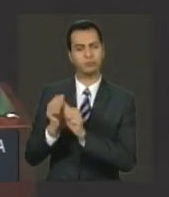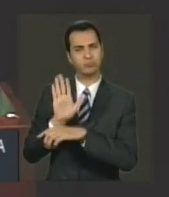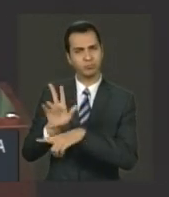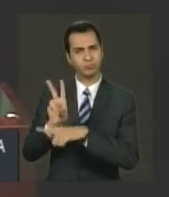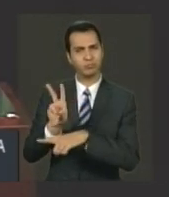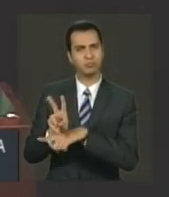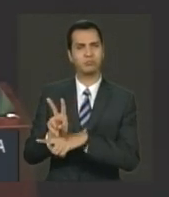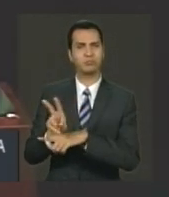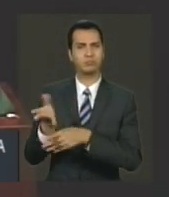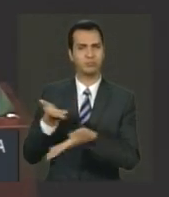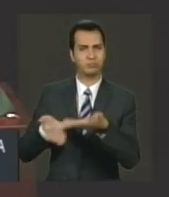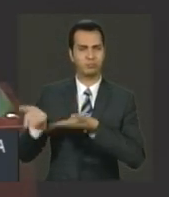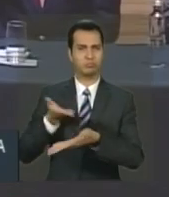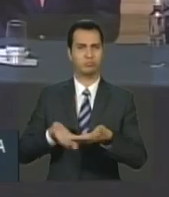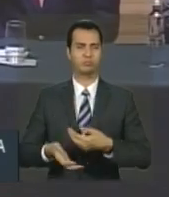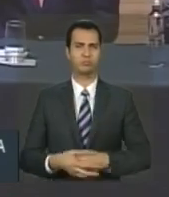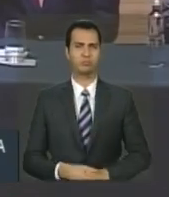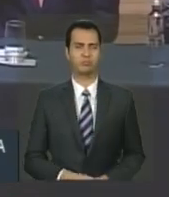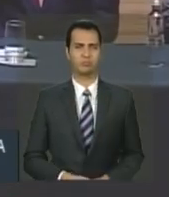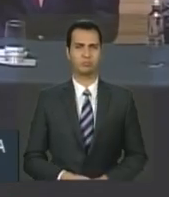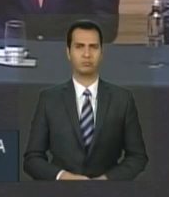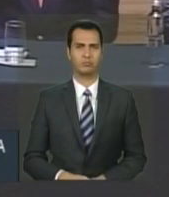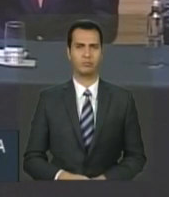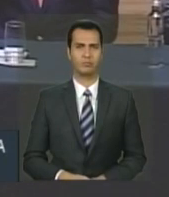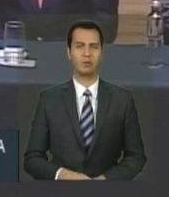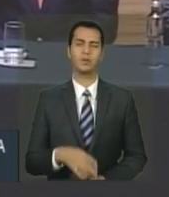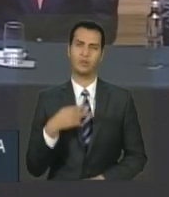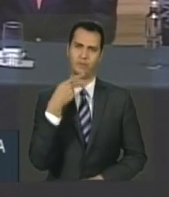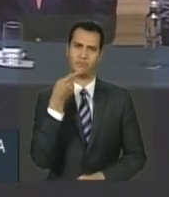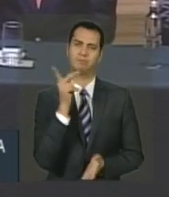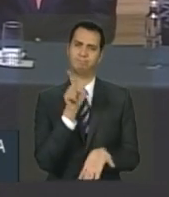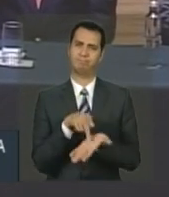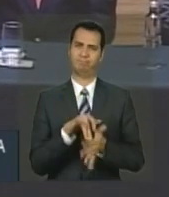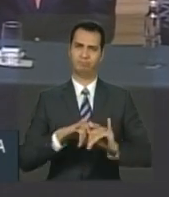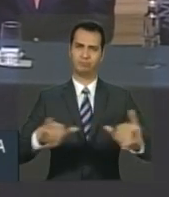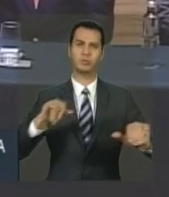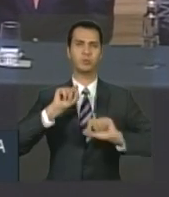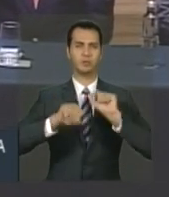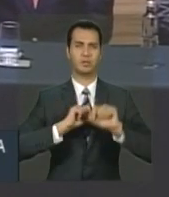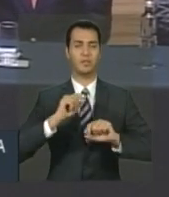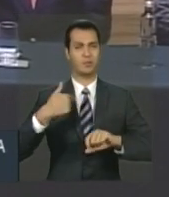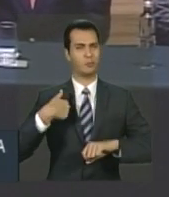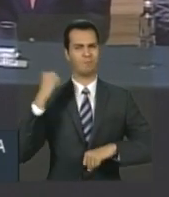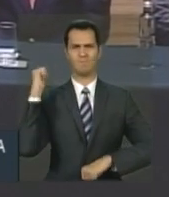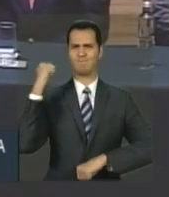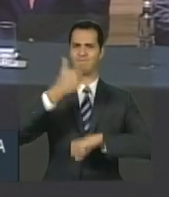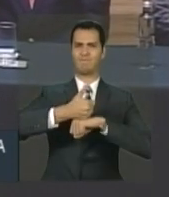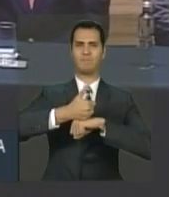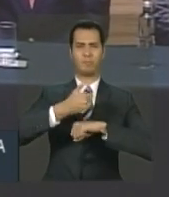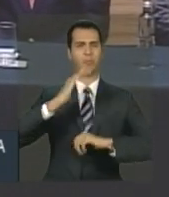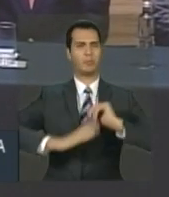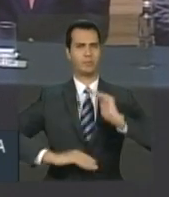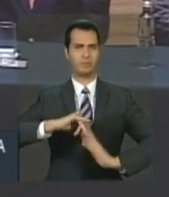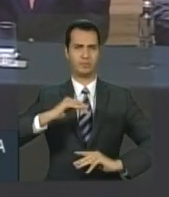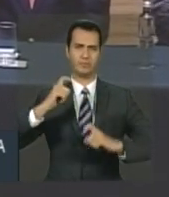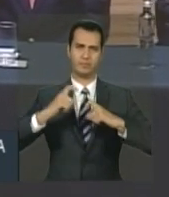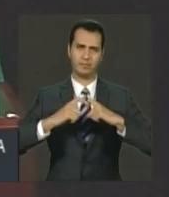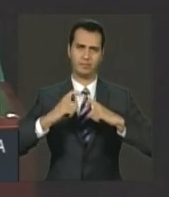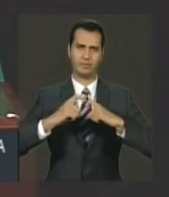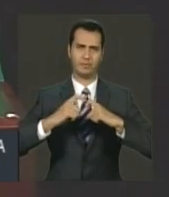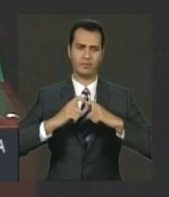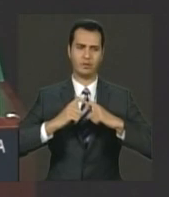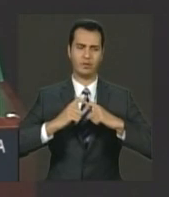Confesso a vocês que sempre coloquei acima de tudo a minha profissão, que encarei